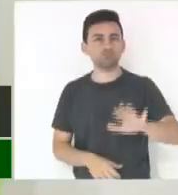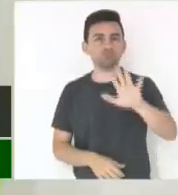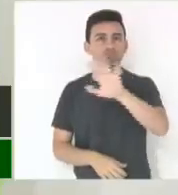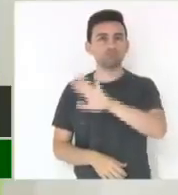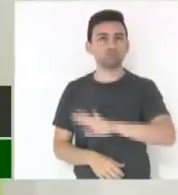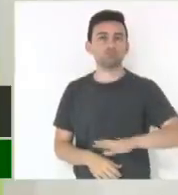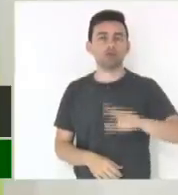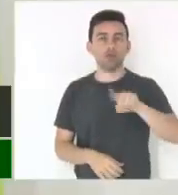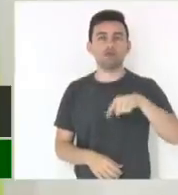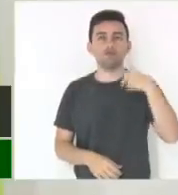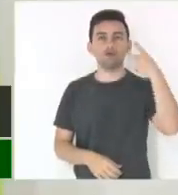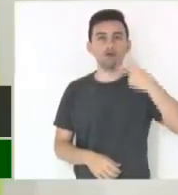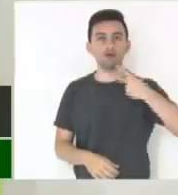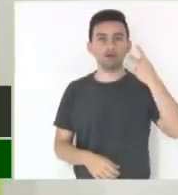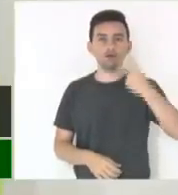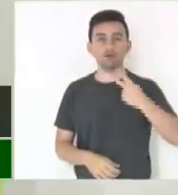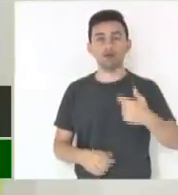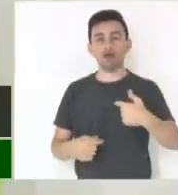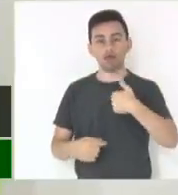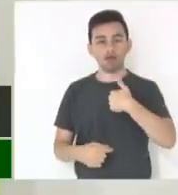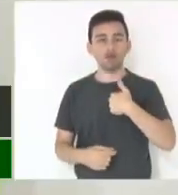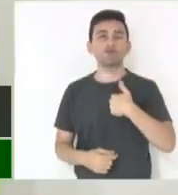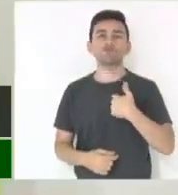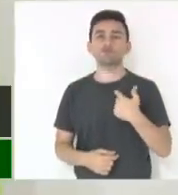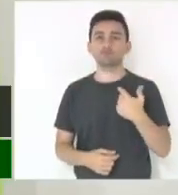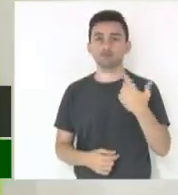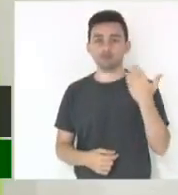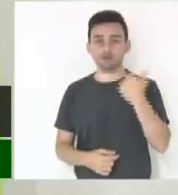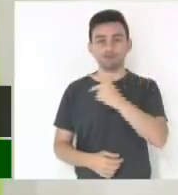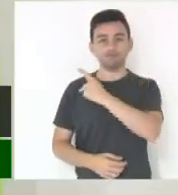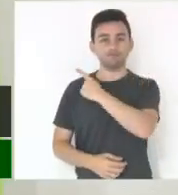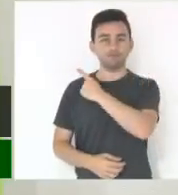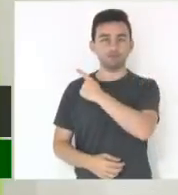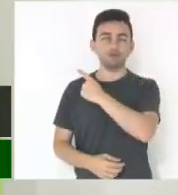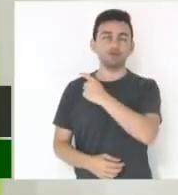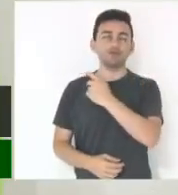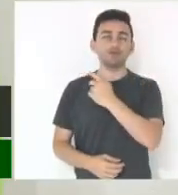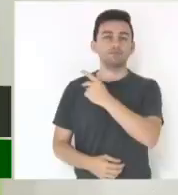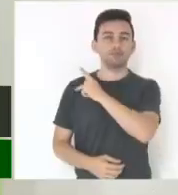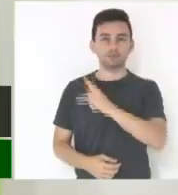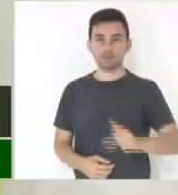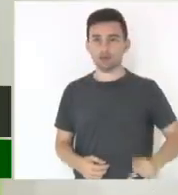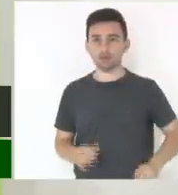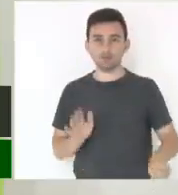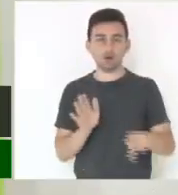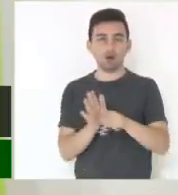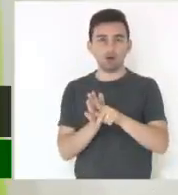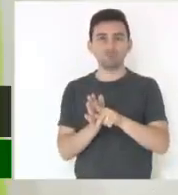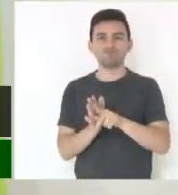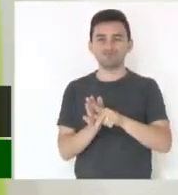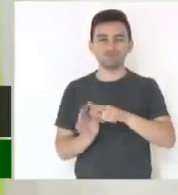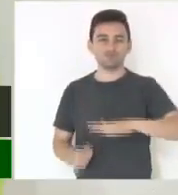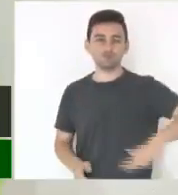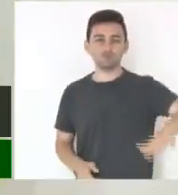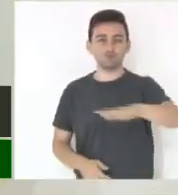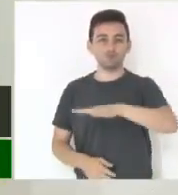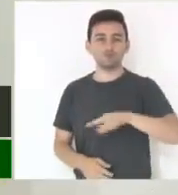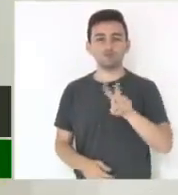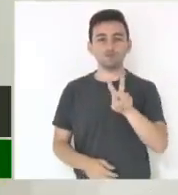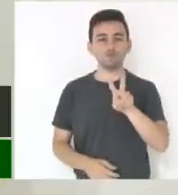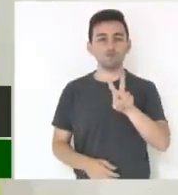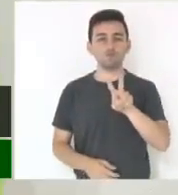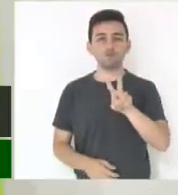tive a honra de ter sido presidente da UVESC, União dos Vereadores de Santa Catarina, e é muito